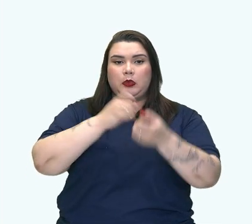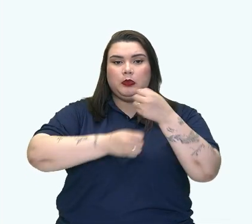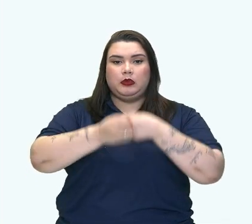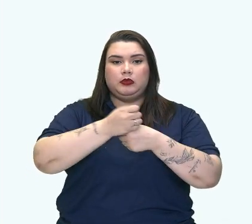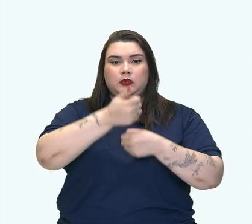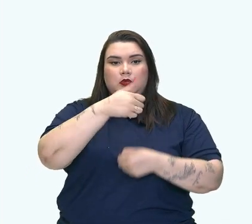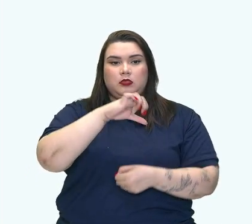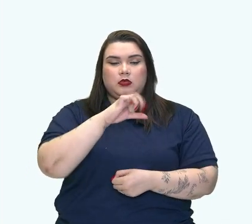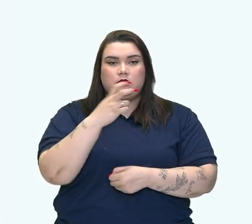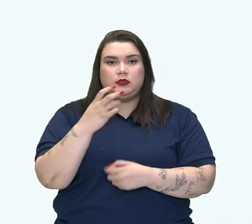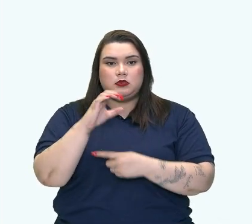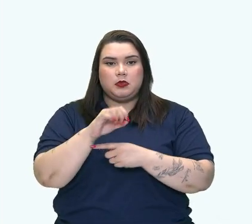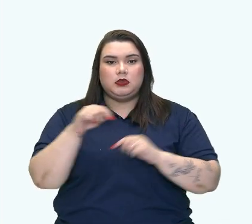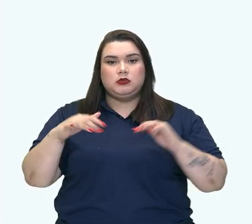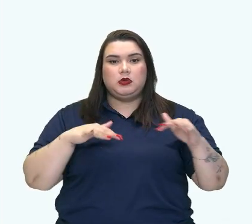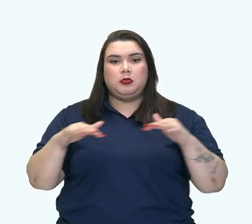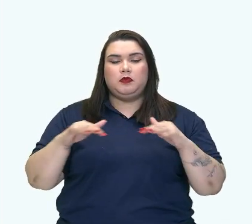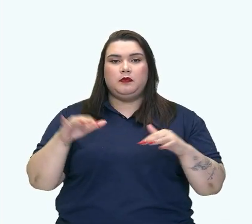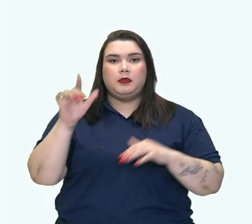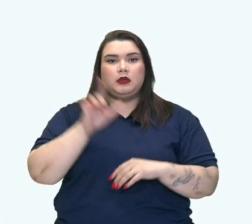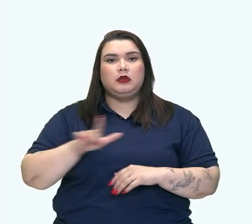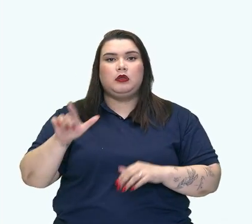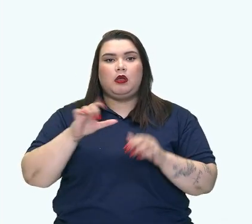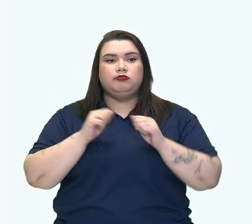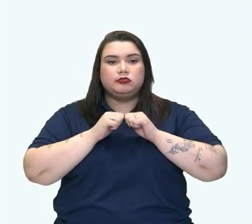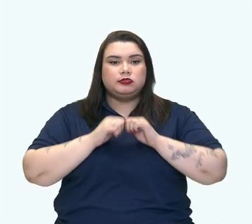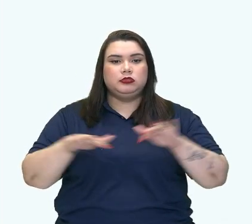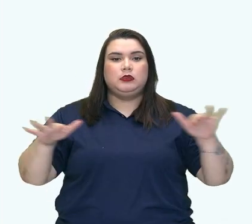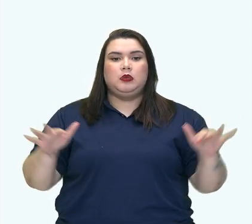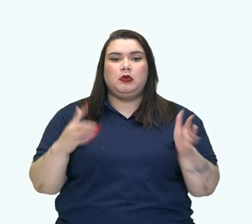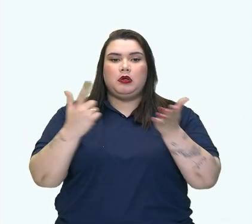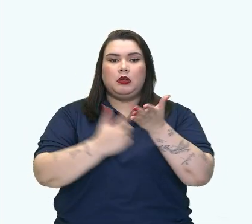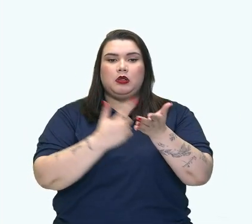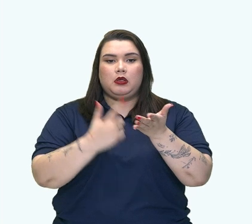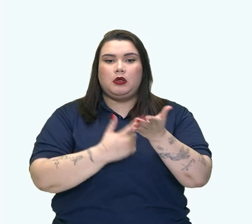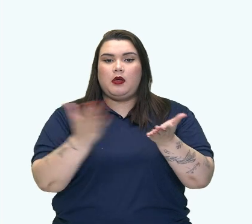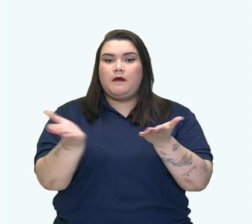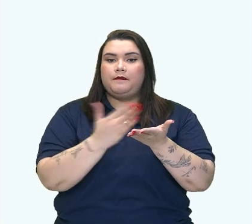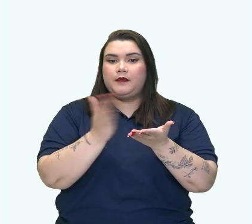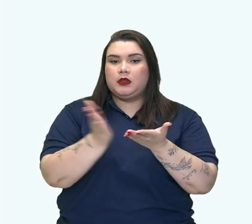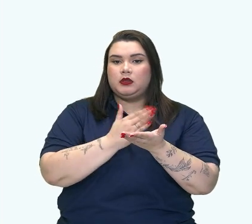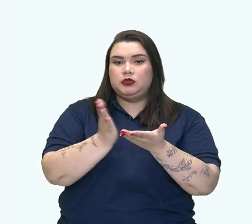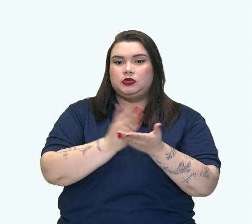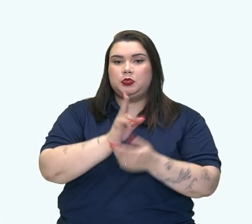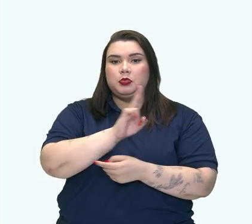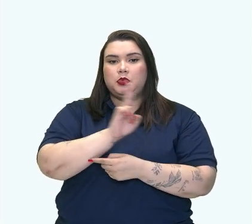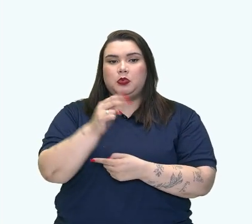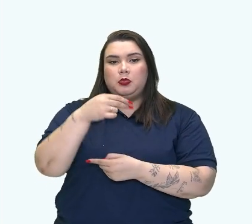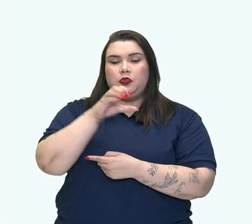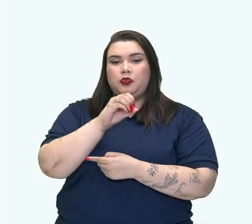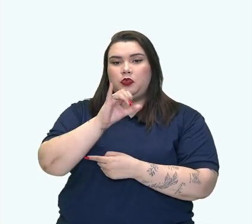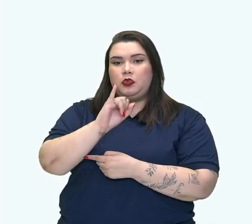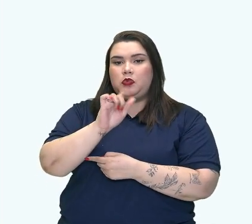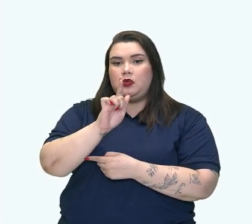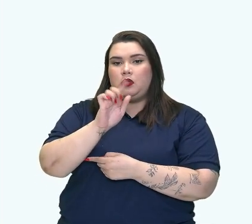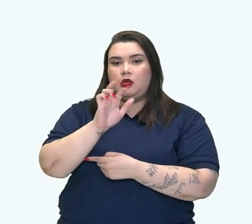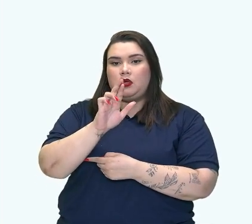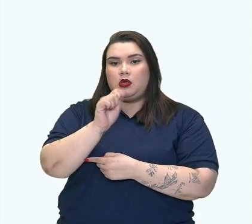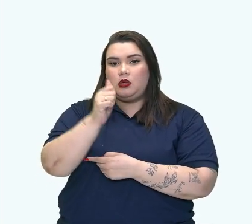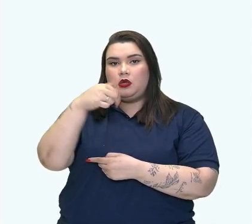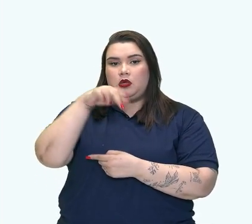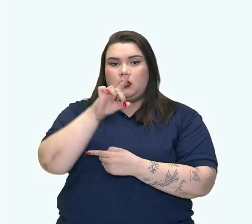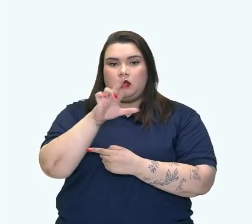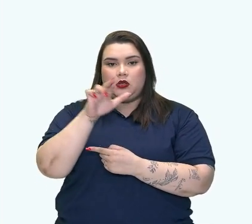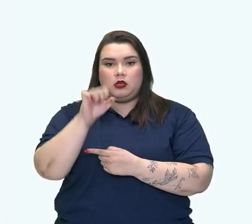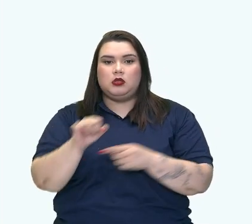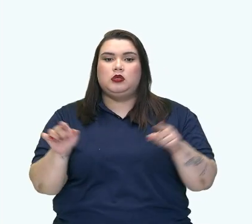revista Noigandres e a realização da Exposição Nacional de Arte Concreta. Então, percebam que seguem um pouco os passos do modernismo. Tivemos a Semana